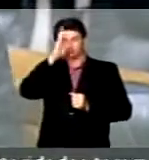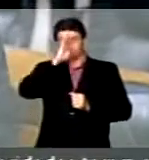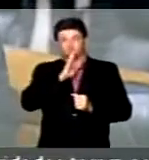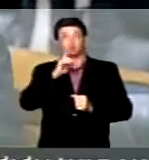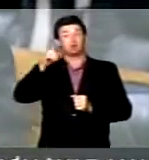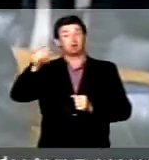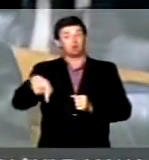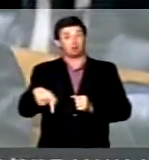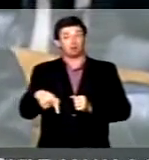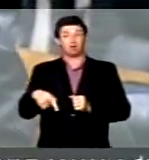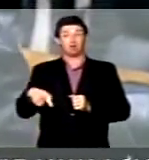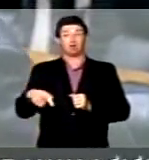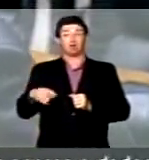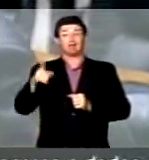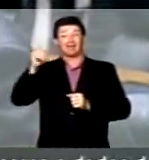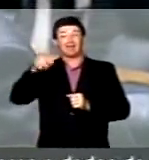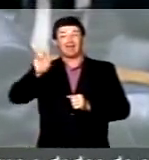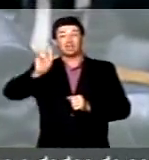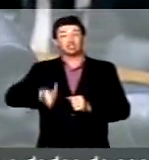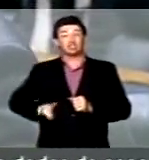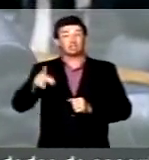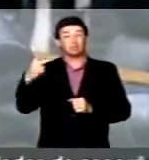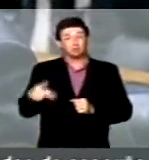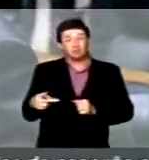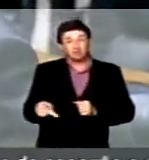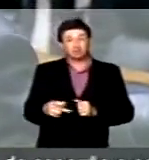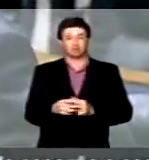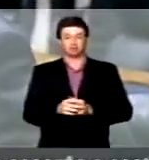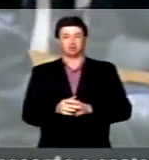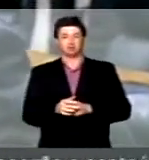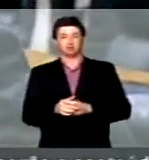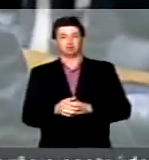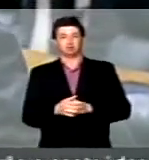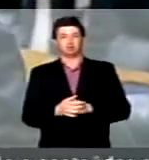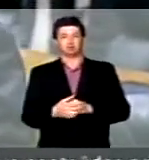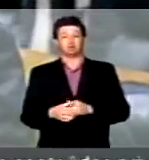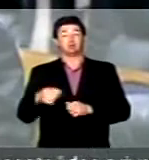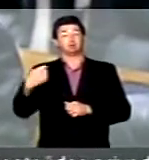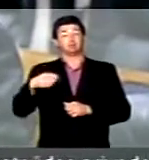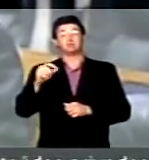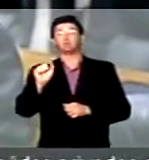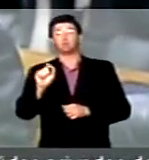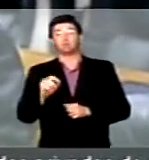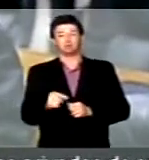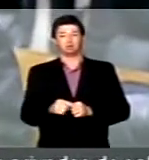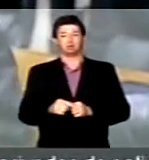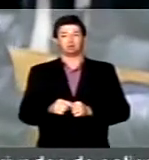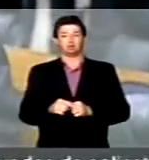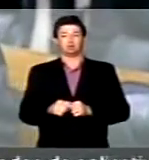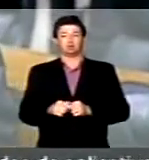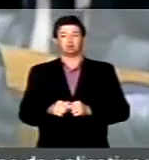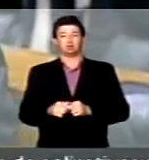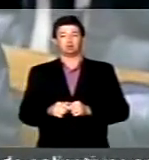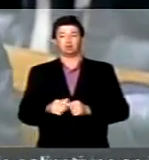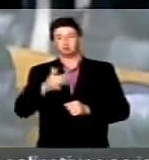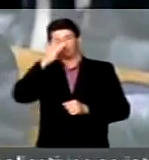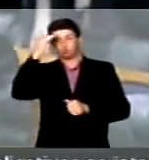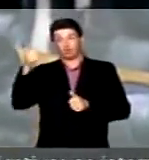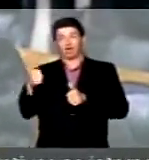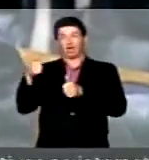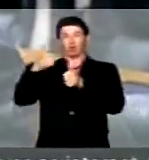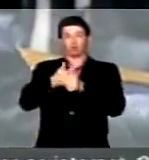é facultado gratuitamente, terão que ter um